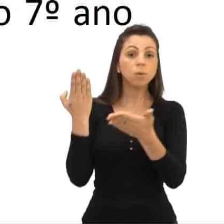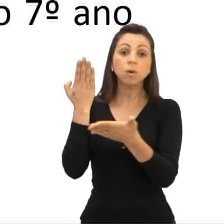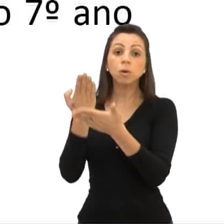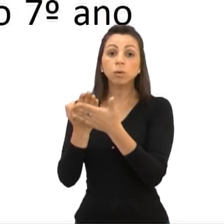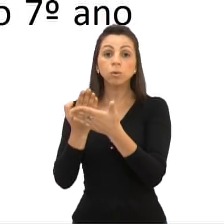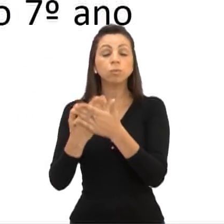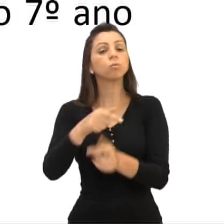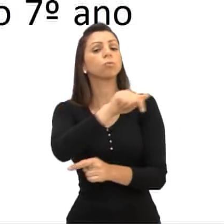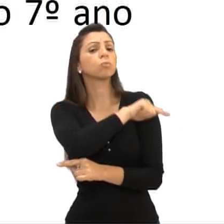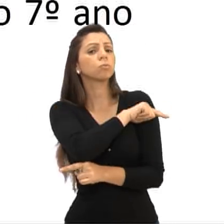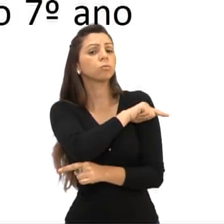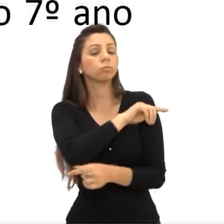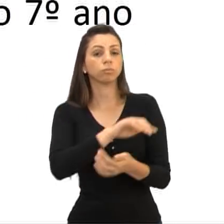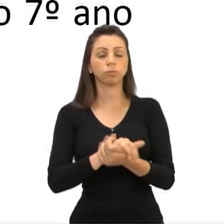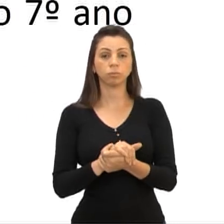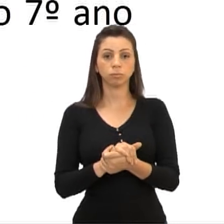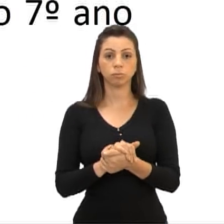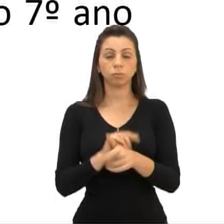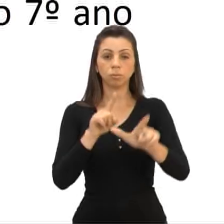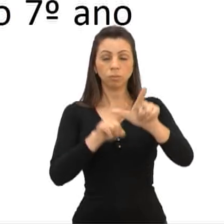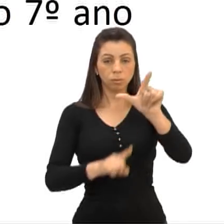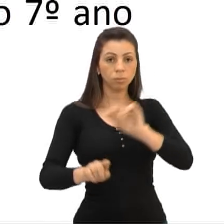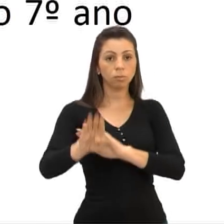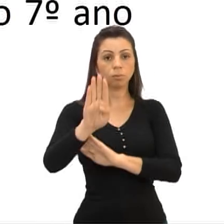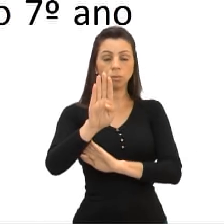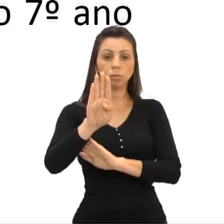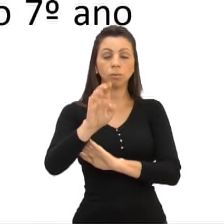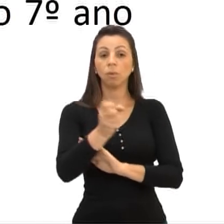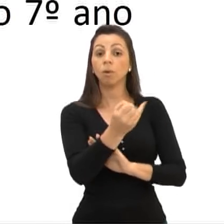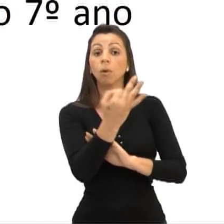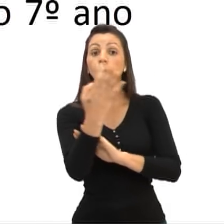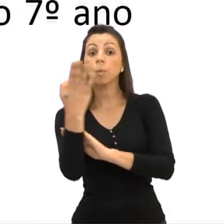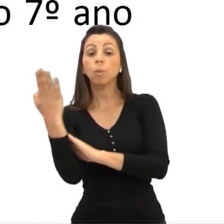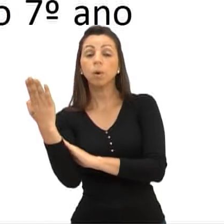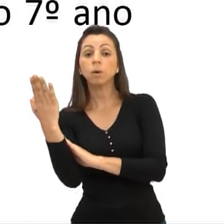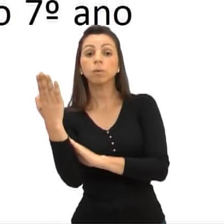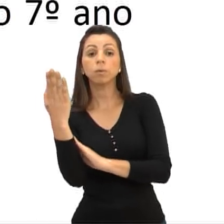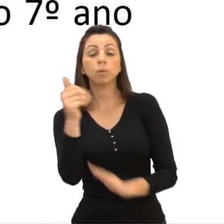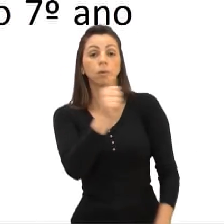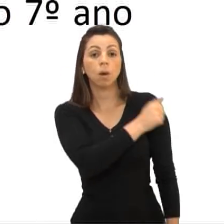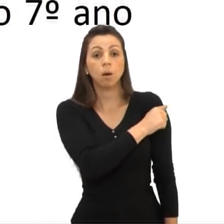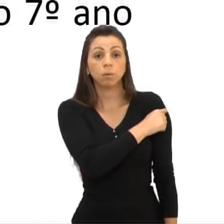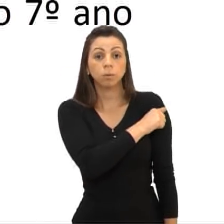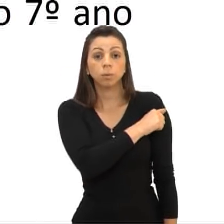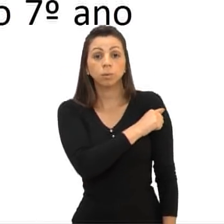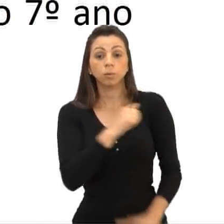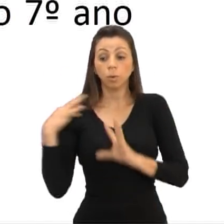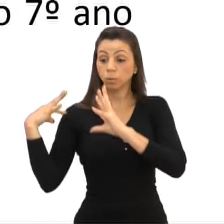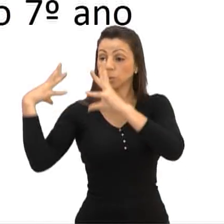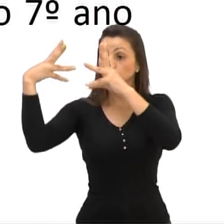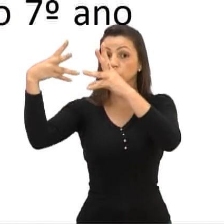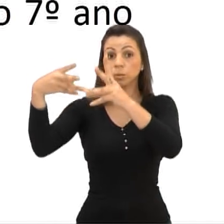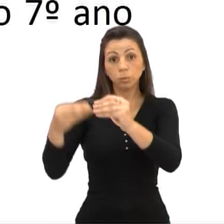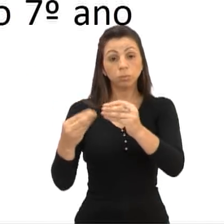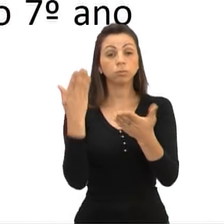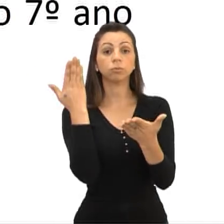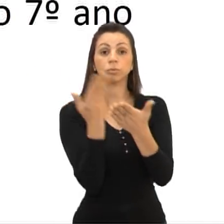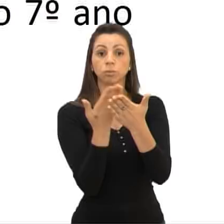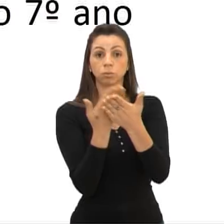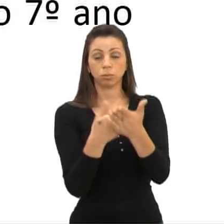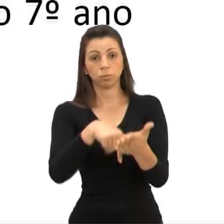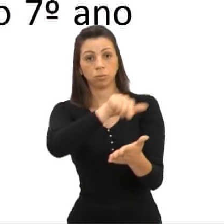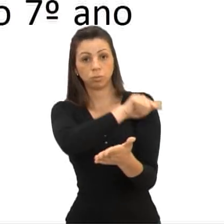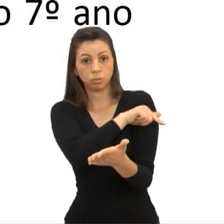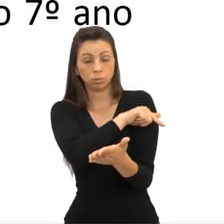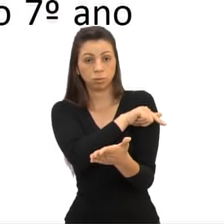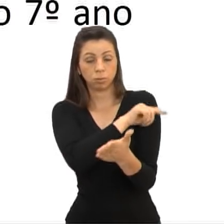ano? Na letra B, quantos alunos ao todo estudam nesse 7º ano